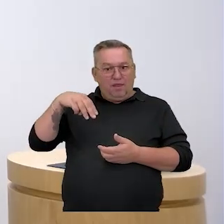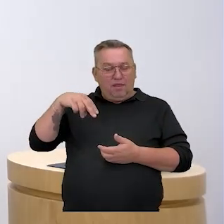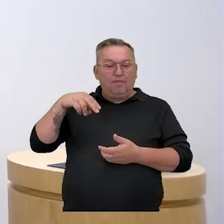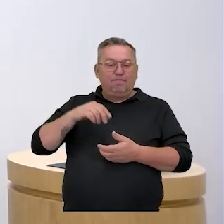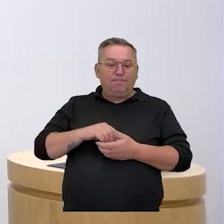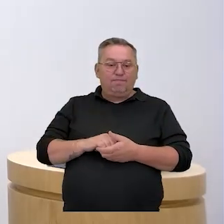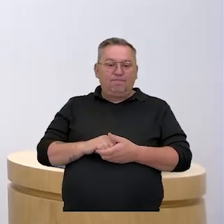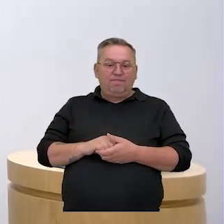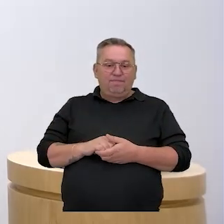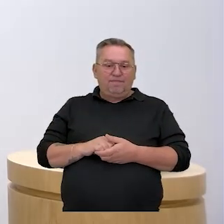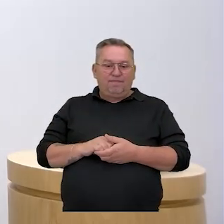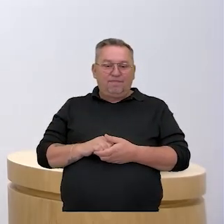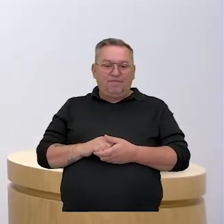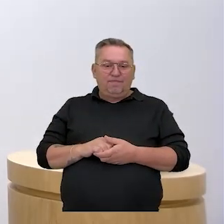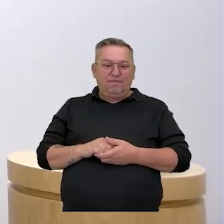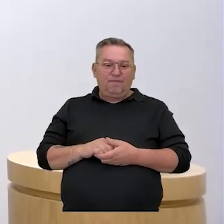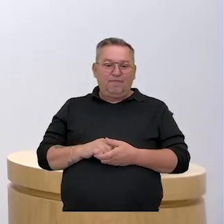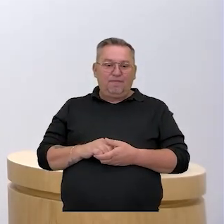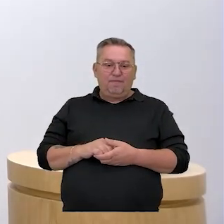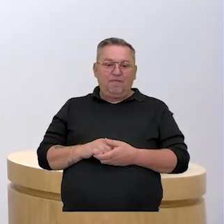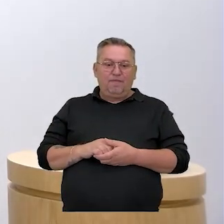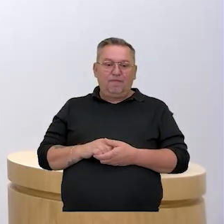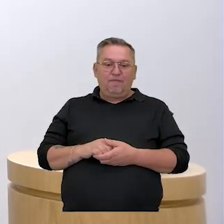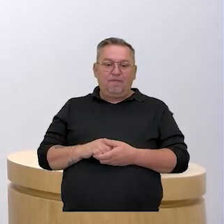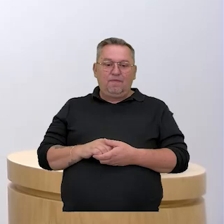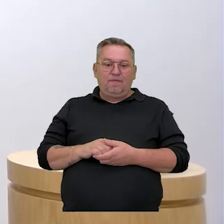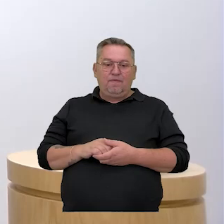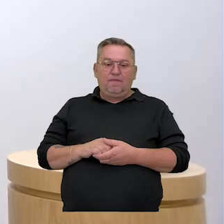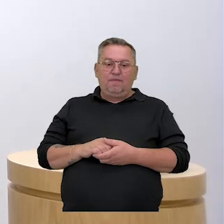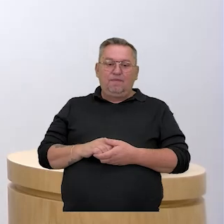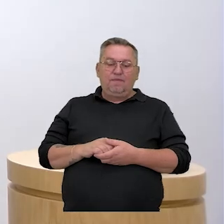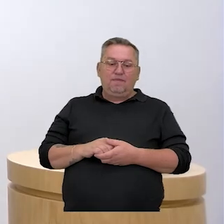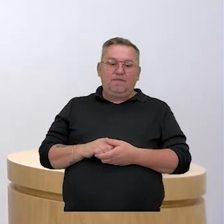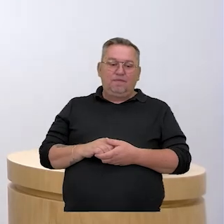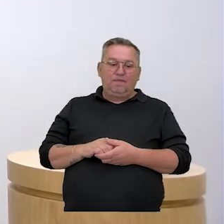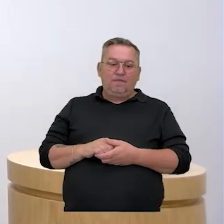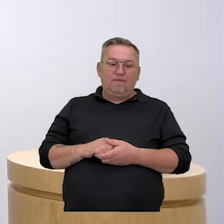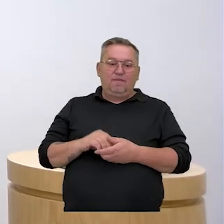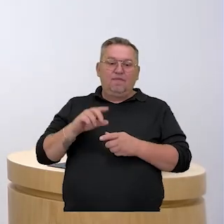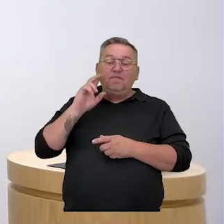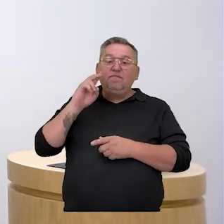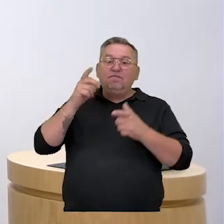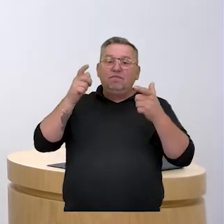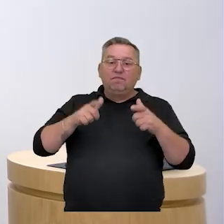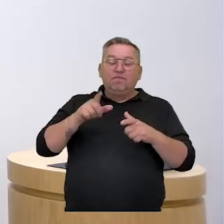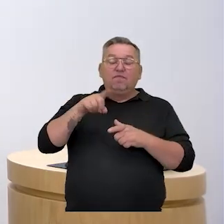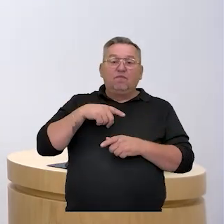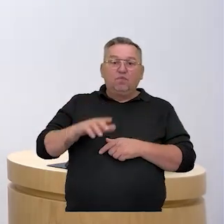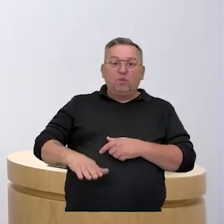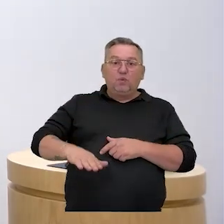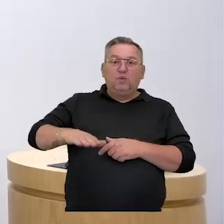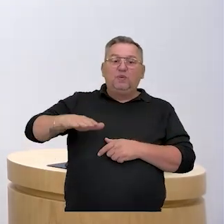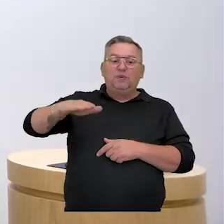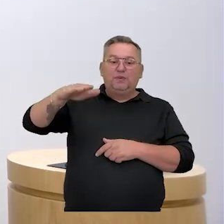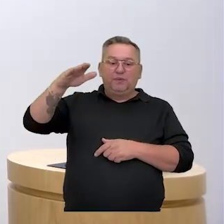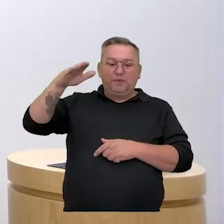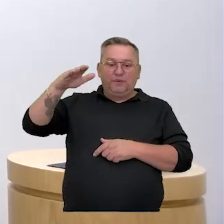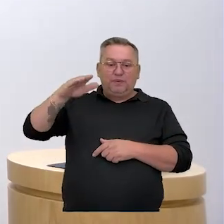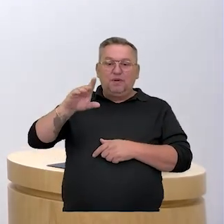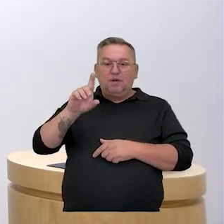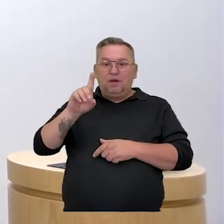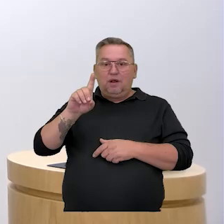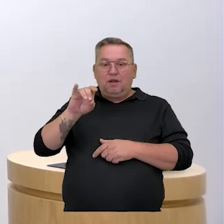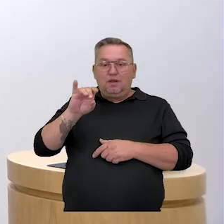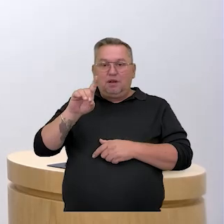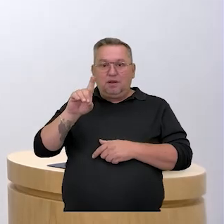Aqui, grow up é crescer, certo? You é você. Então, onde você cresceu. Esse did aqui é só